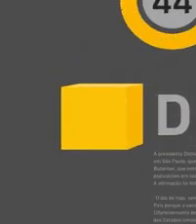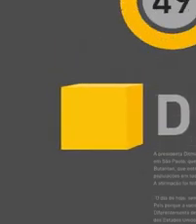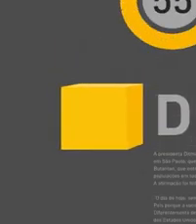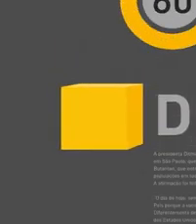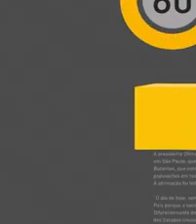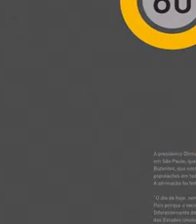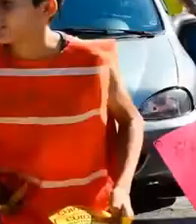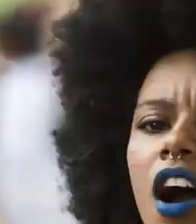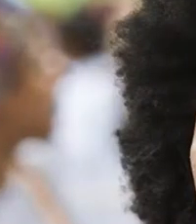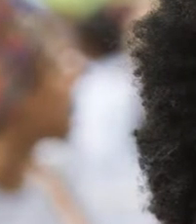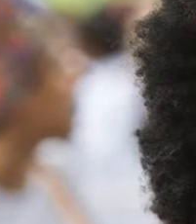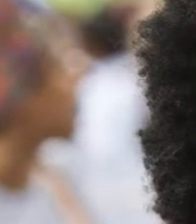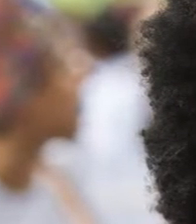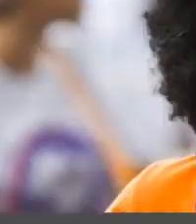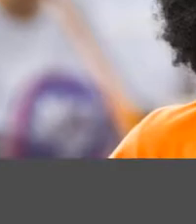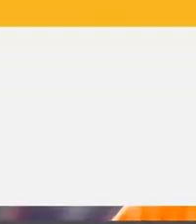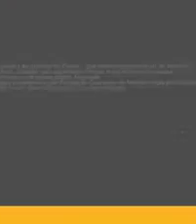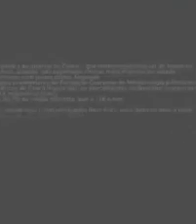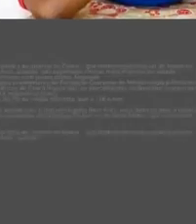Música